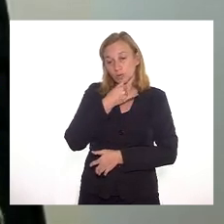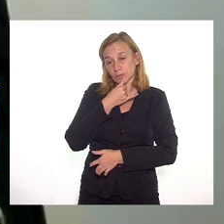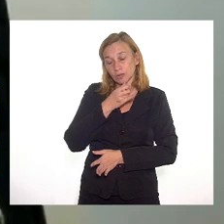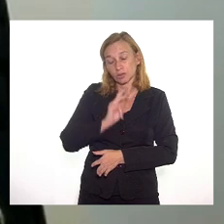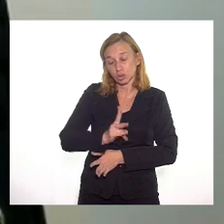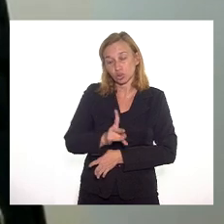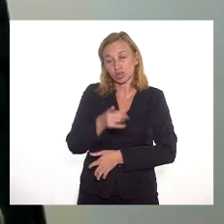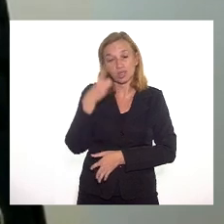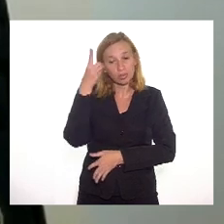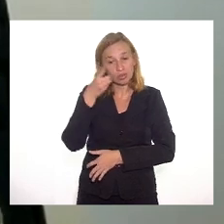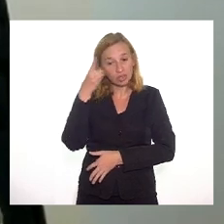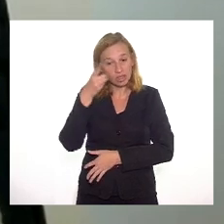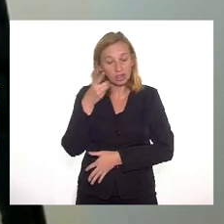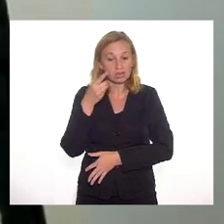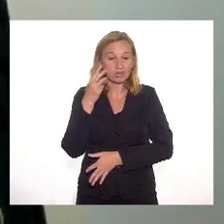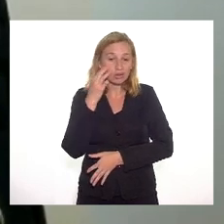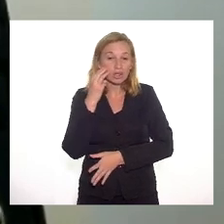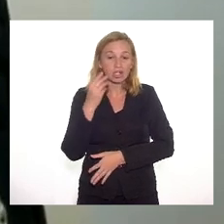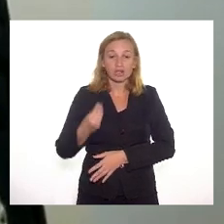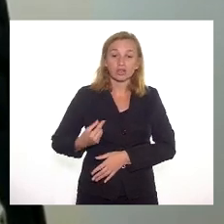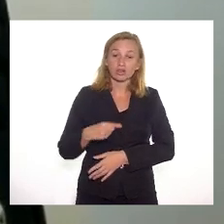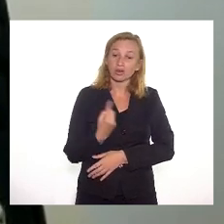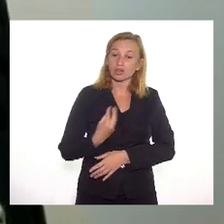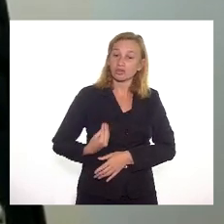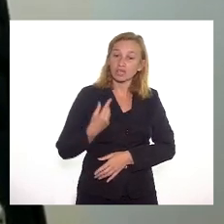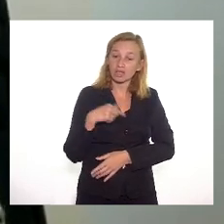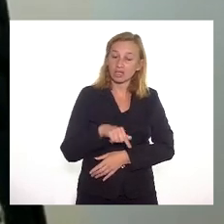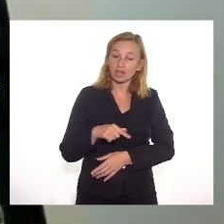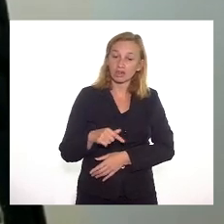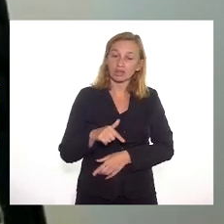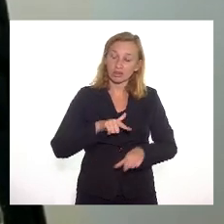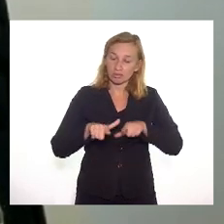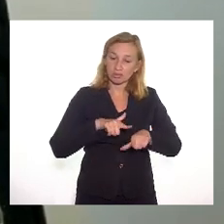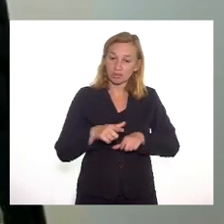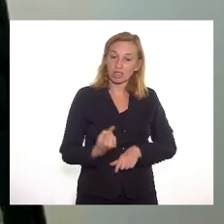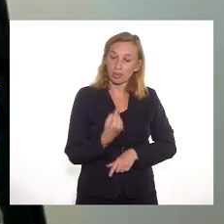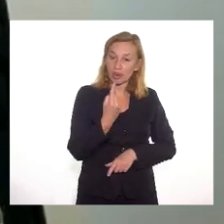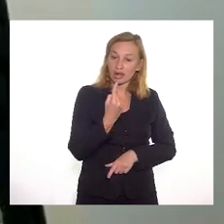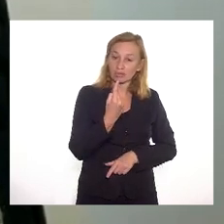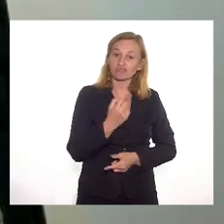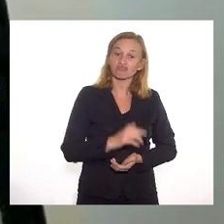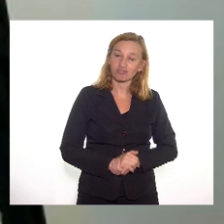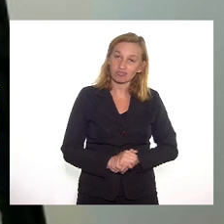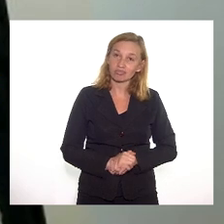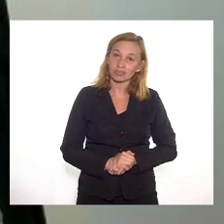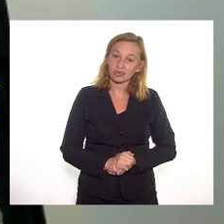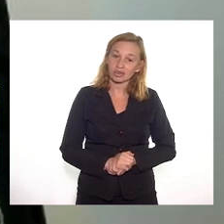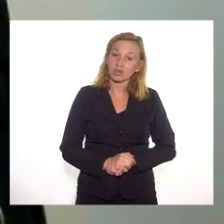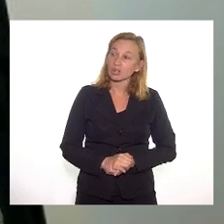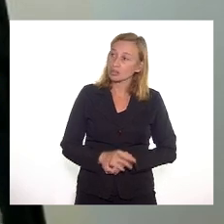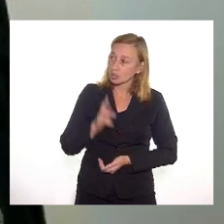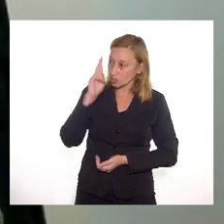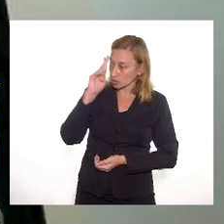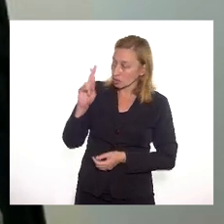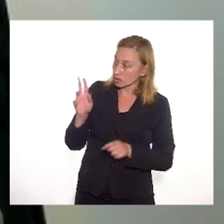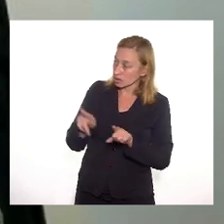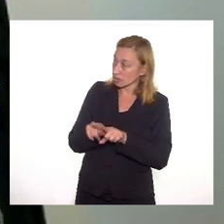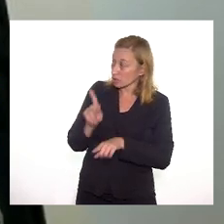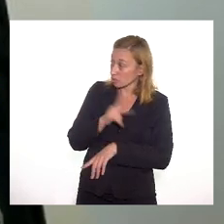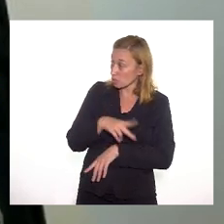continuar, deputado Waldeck. Nós estamos aqui com uma missão. Nós chegamos até aqui com uma missão. Vossa Excelência aí,